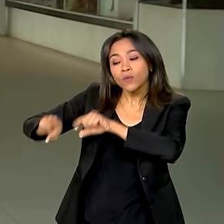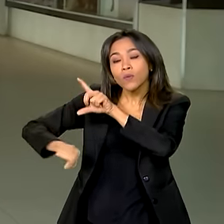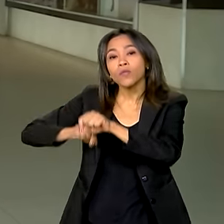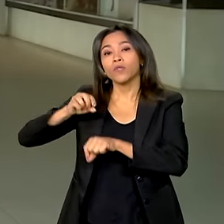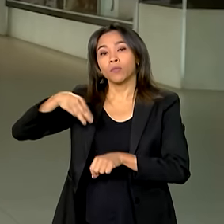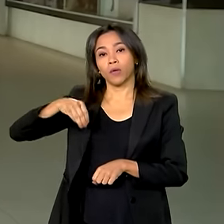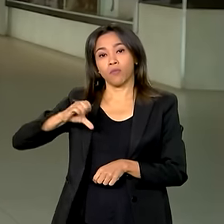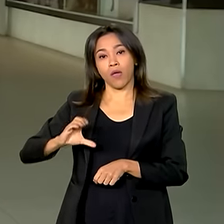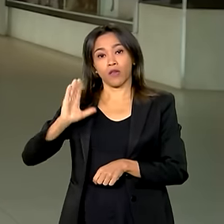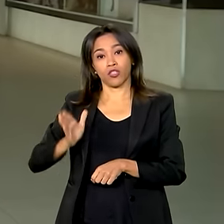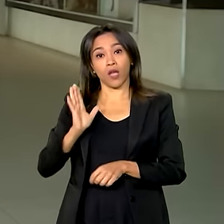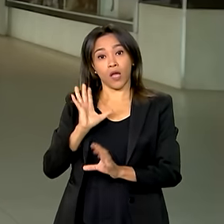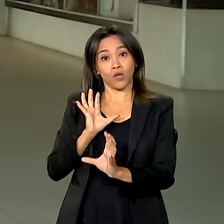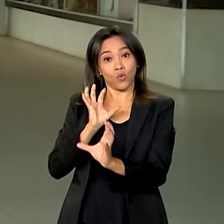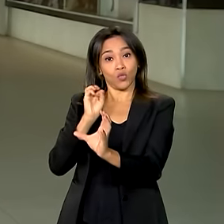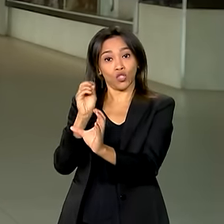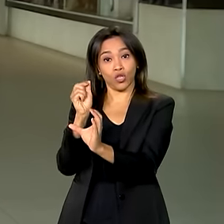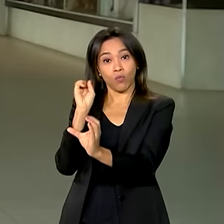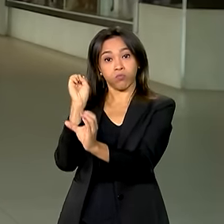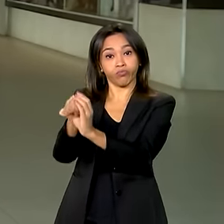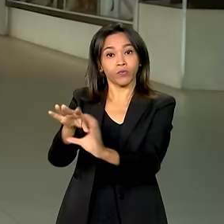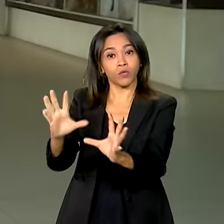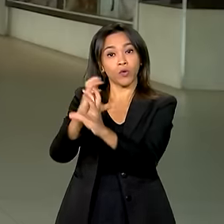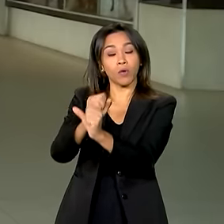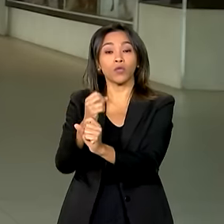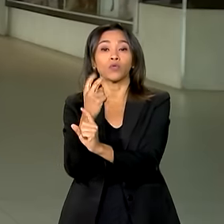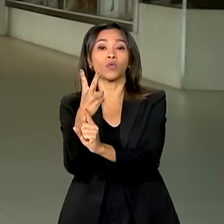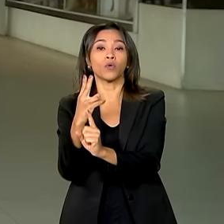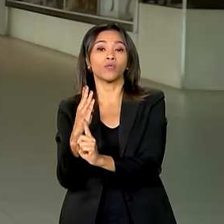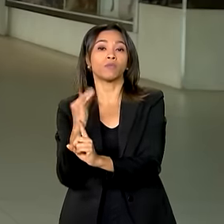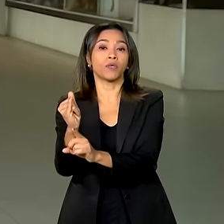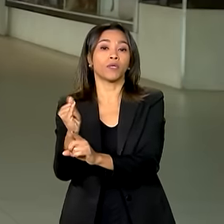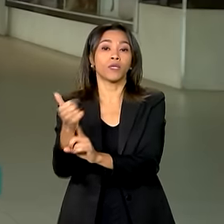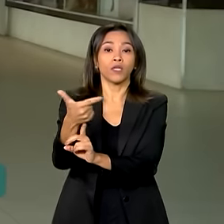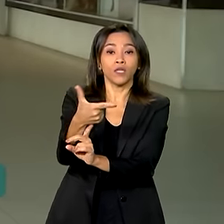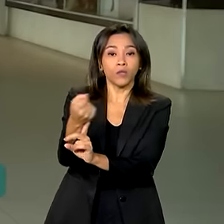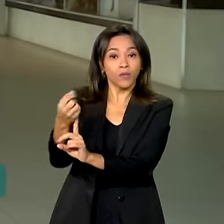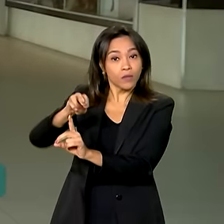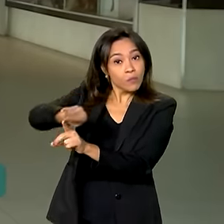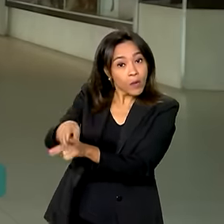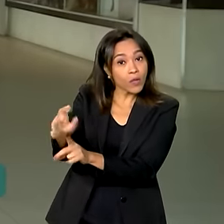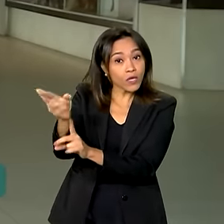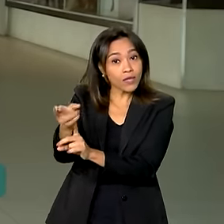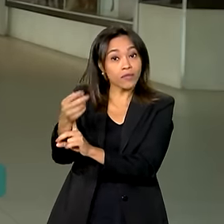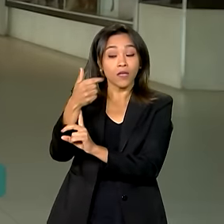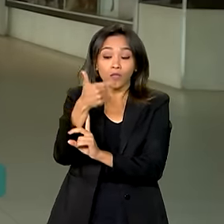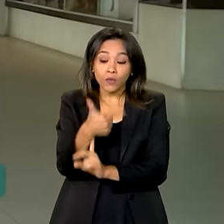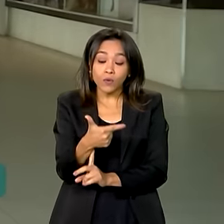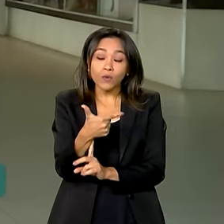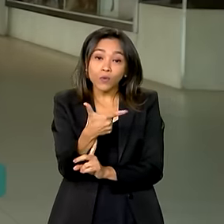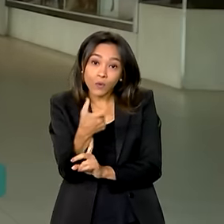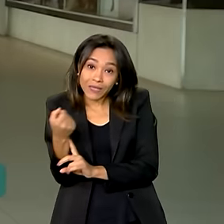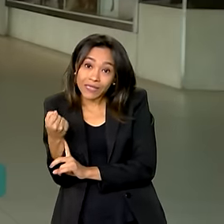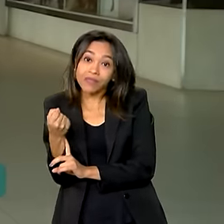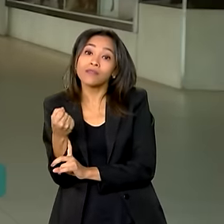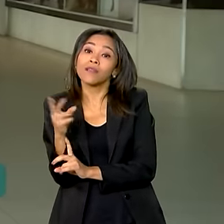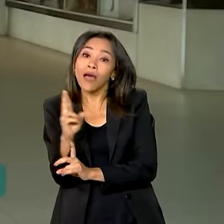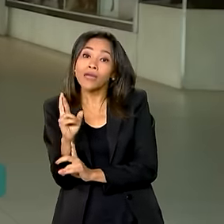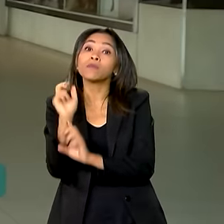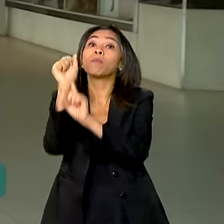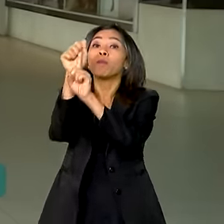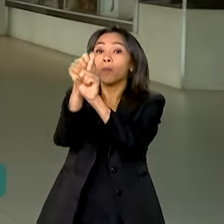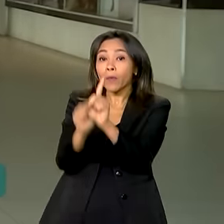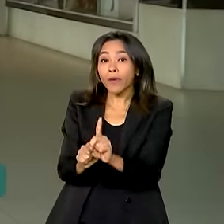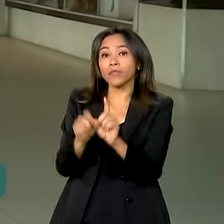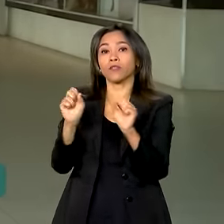de Meia, num valor total de 2 bilhões e 200 milhões de reais. São R$ 200 por mês que podem